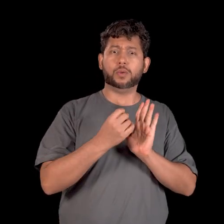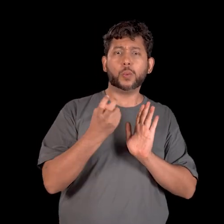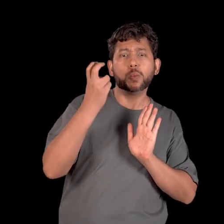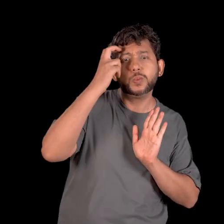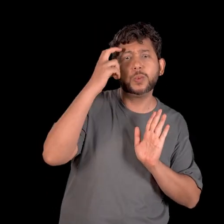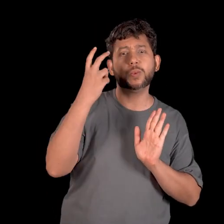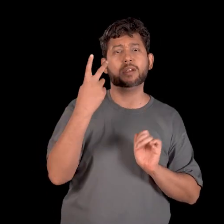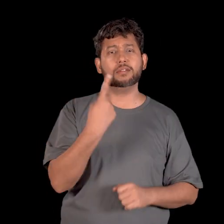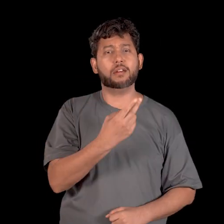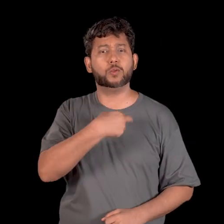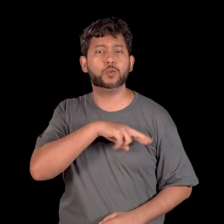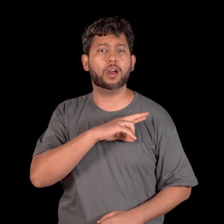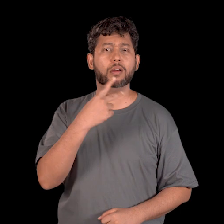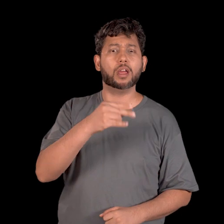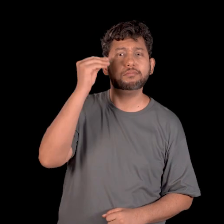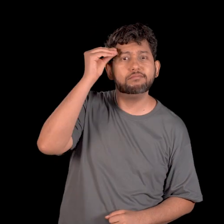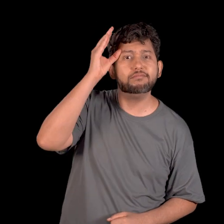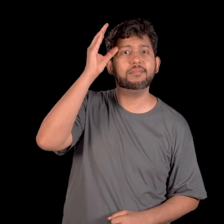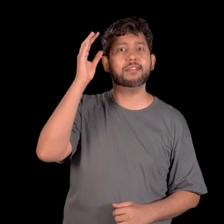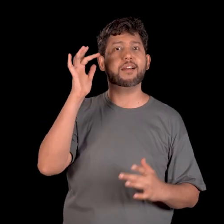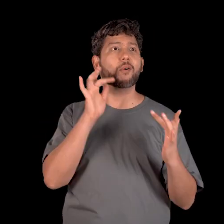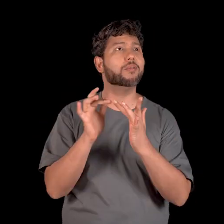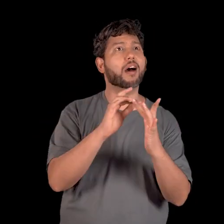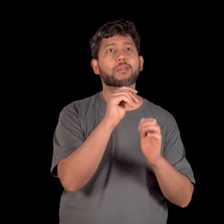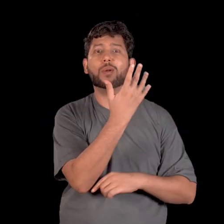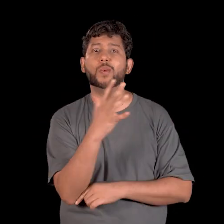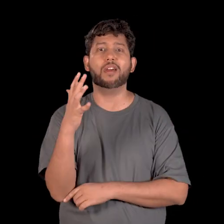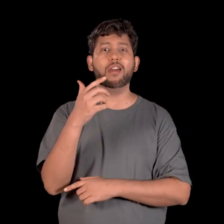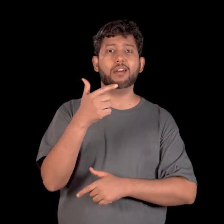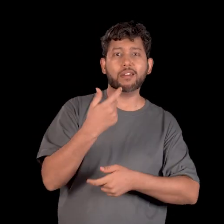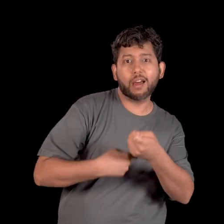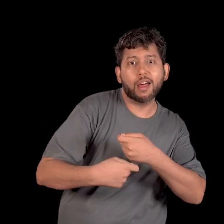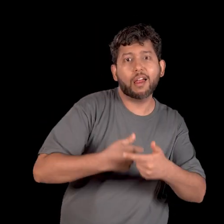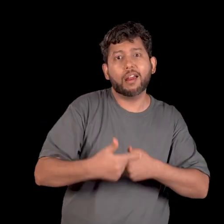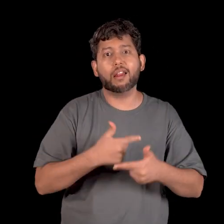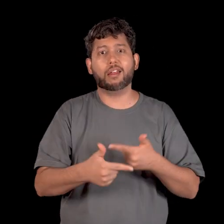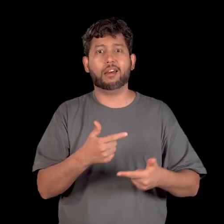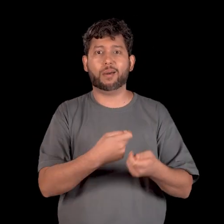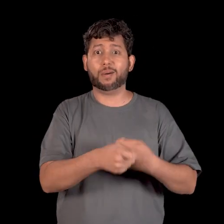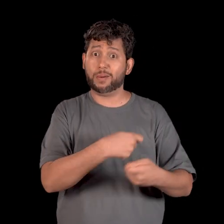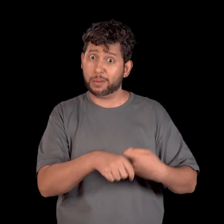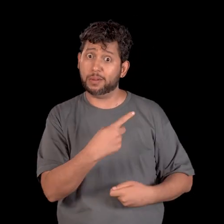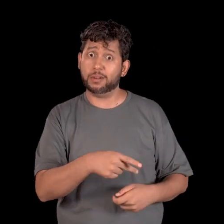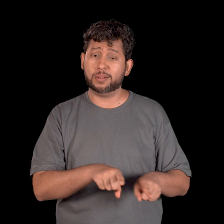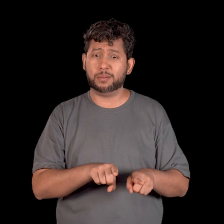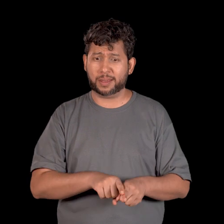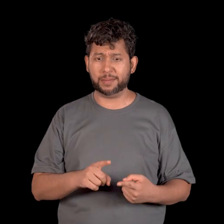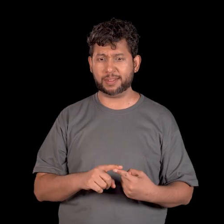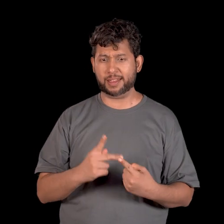sua identidade, cultura, religiões, saberes e as suas relações com a natureza e os modelos de produção